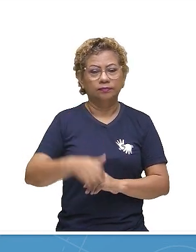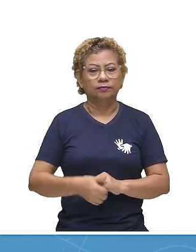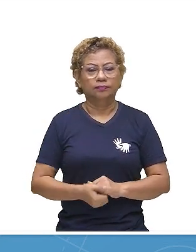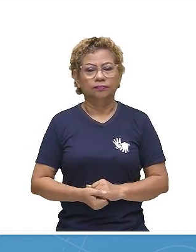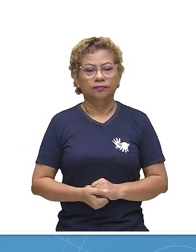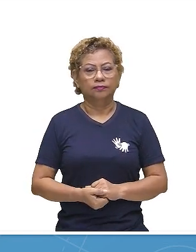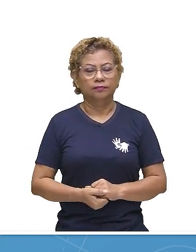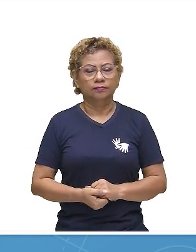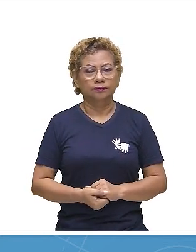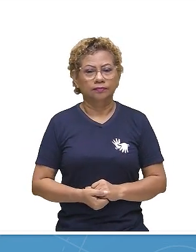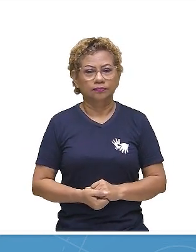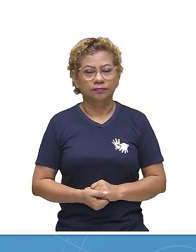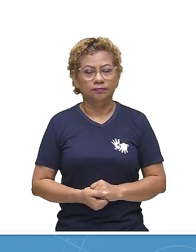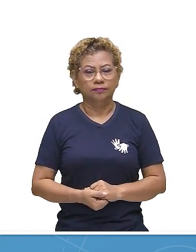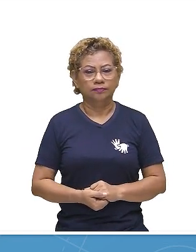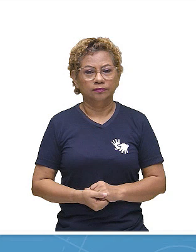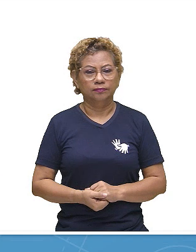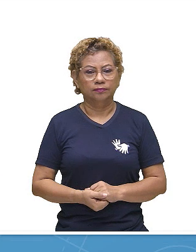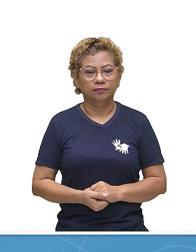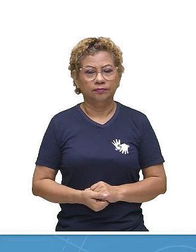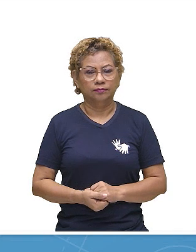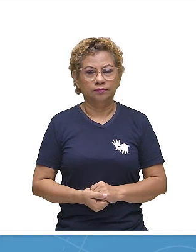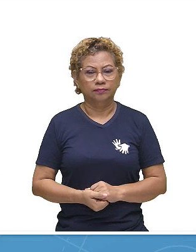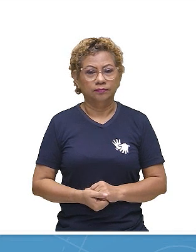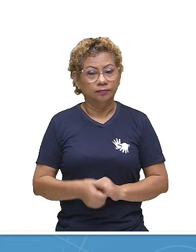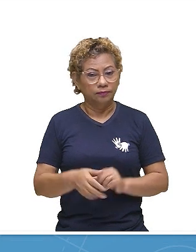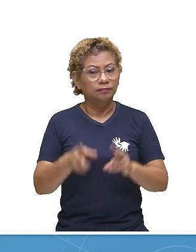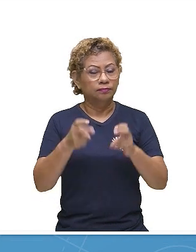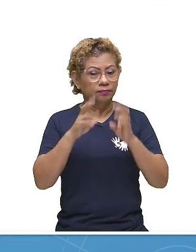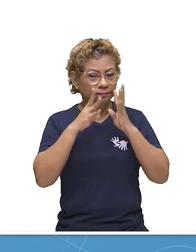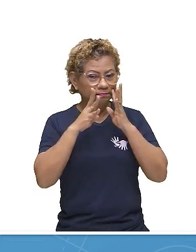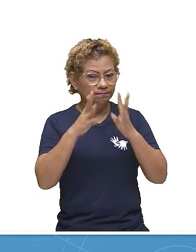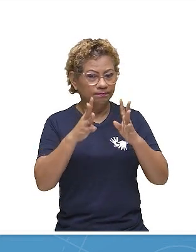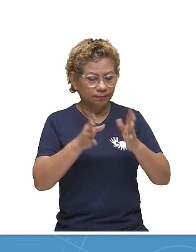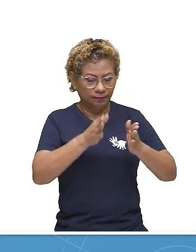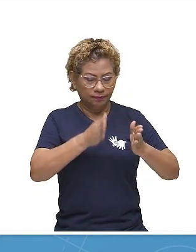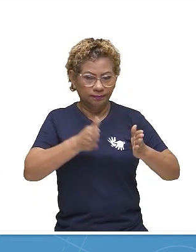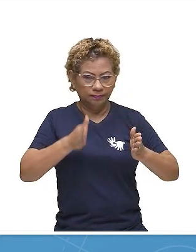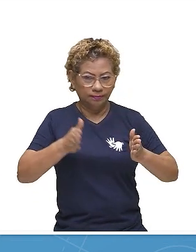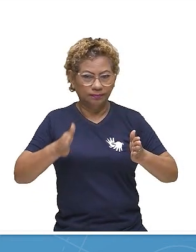9. Beleza? Muito bem.